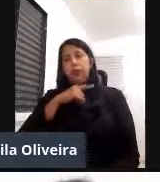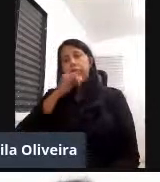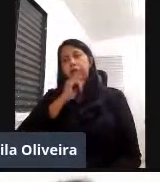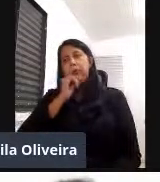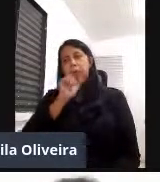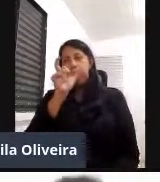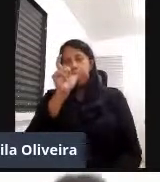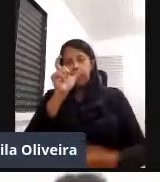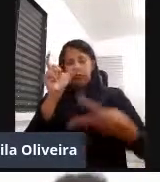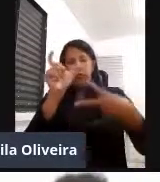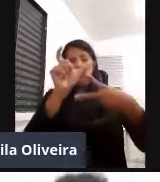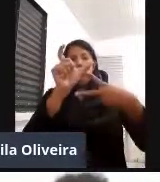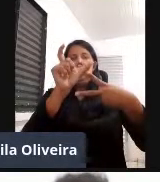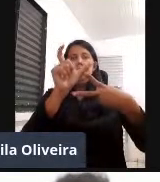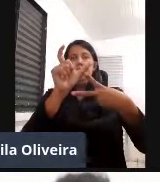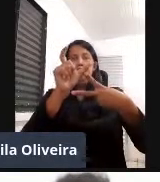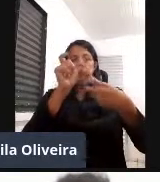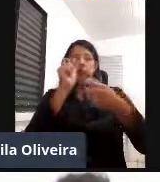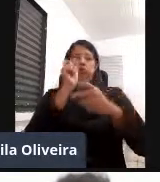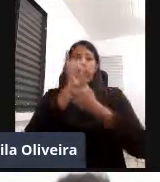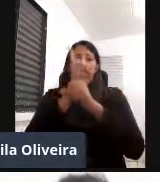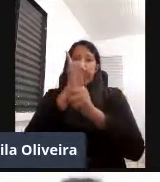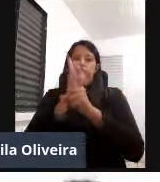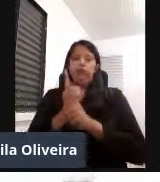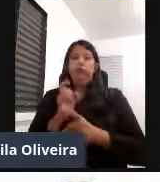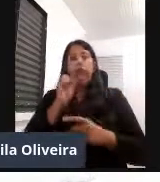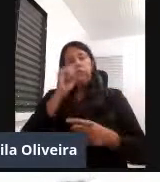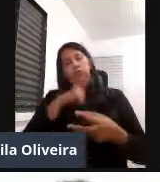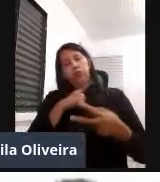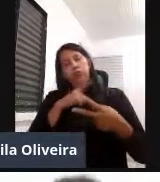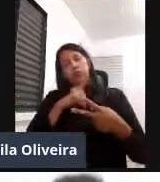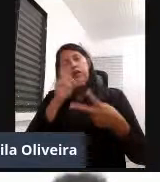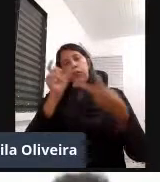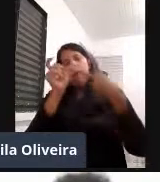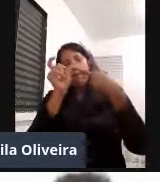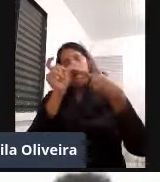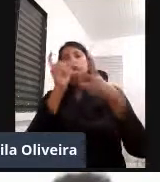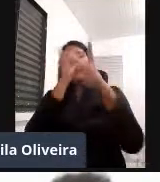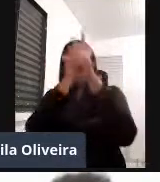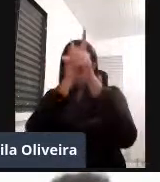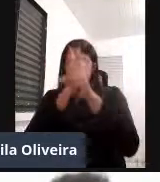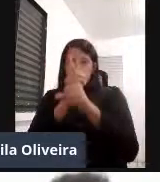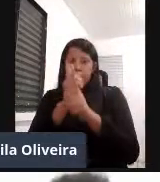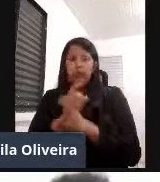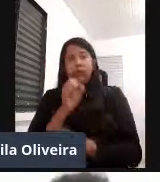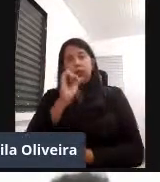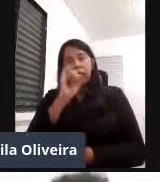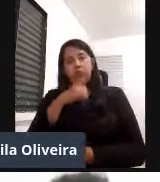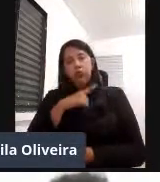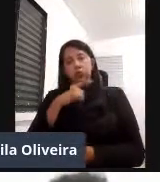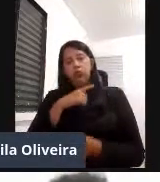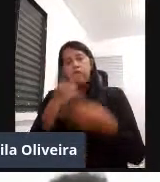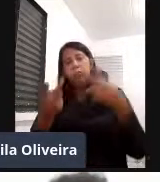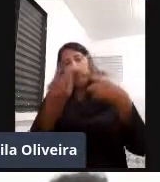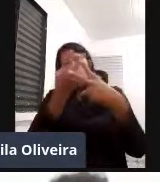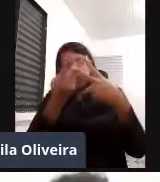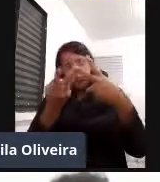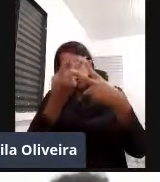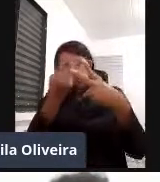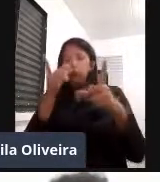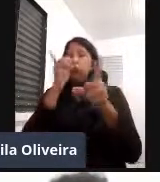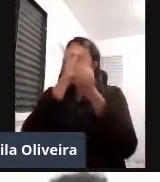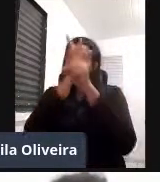ele vai trazer. Se o documento tiver tecnologia, ele vai trazer. Se o documento tiver tanto tecnologia quanto